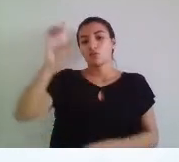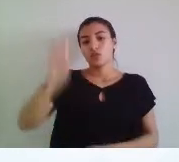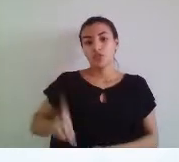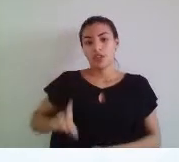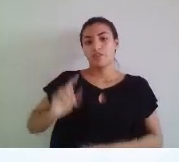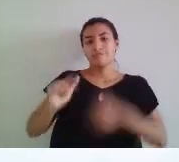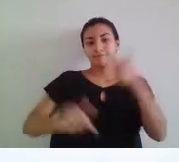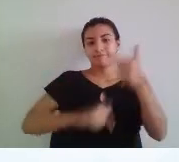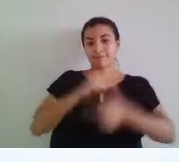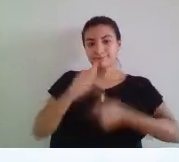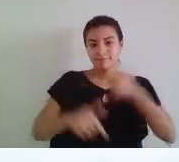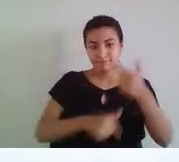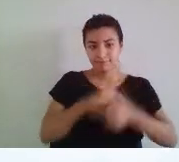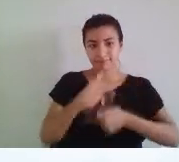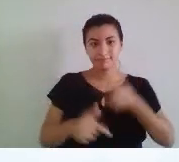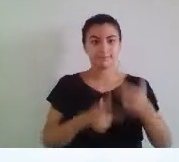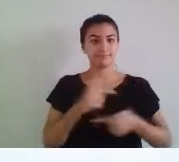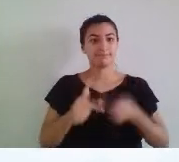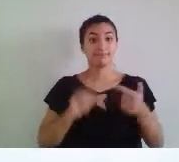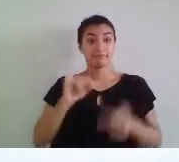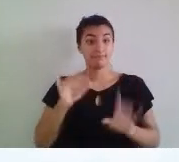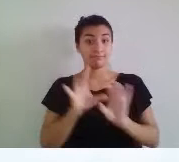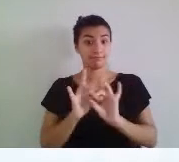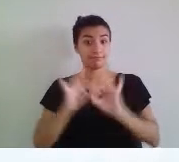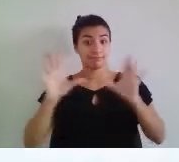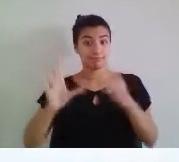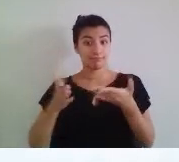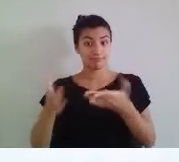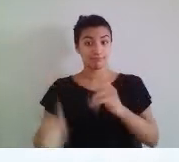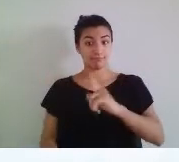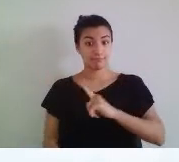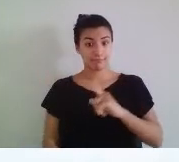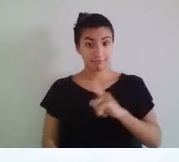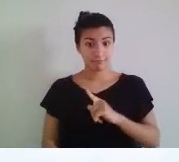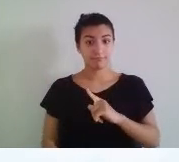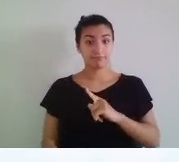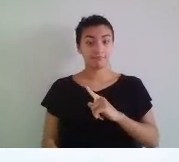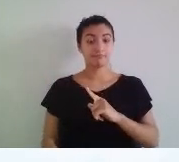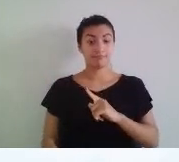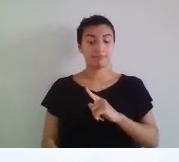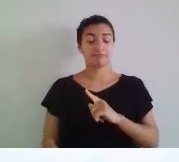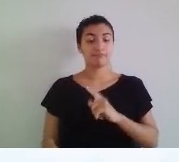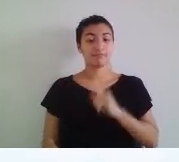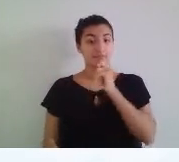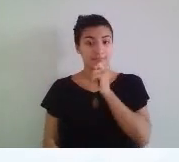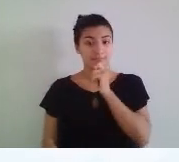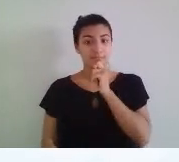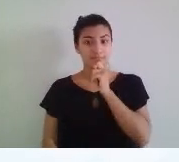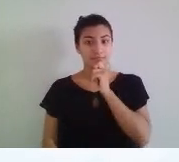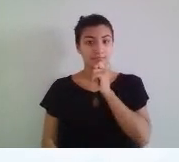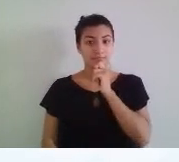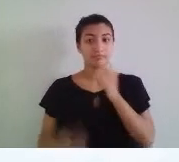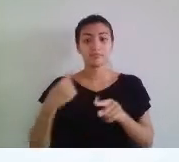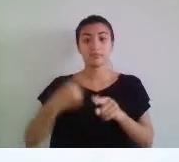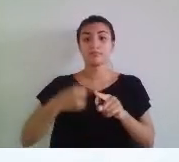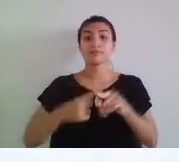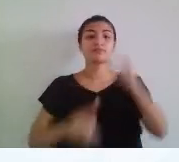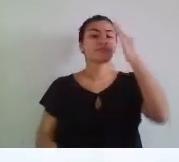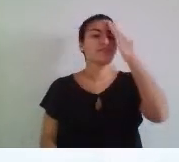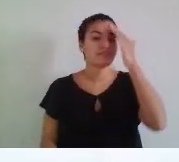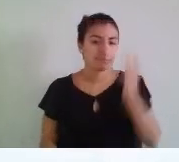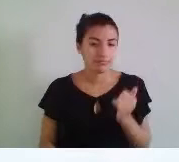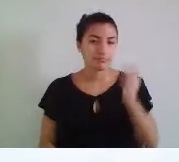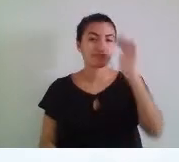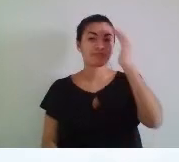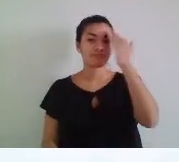né? Se ele permite que exista, que coexista, vamos dizer assim, é porque ele sabe, ele entende